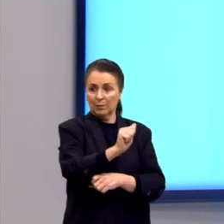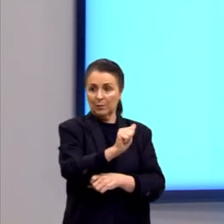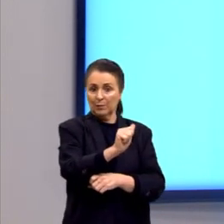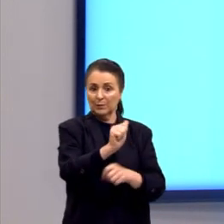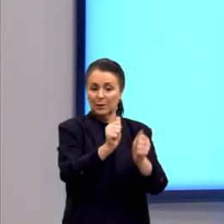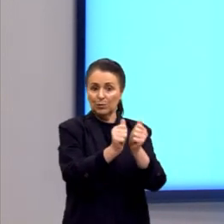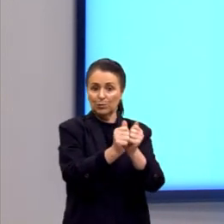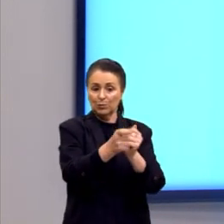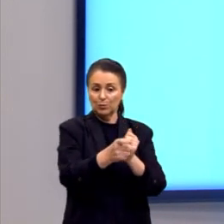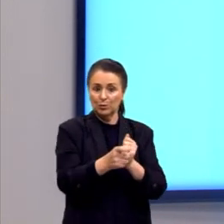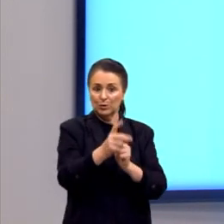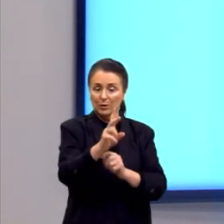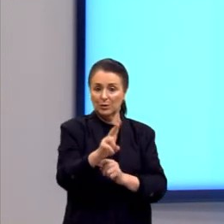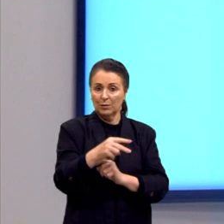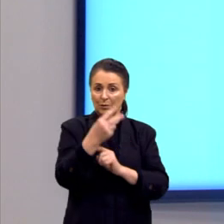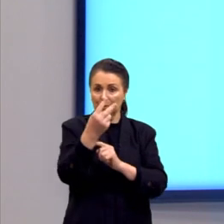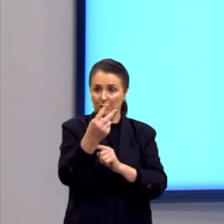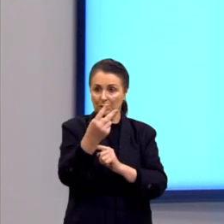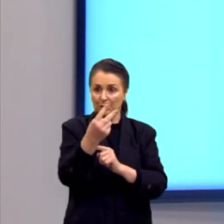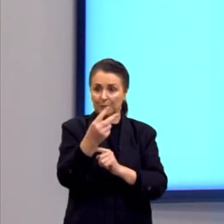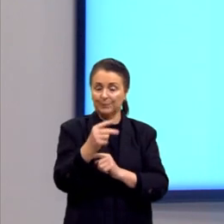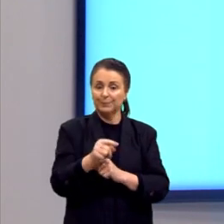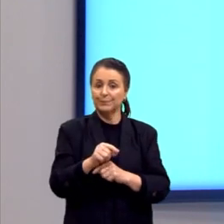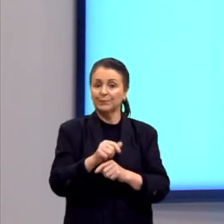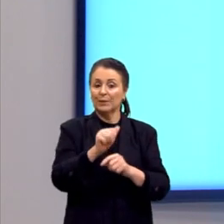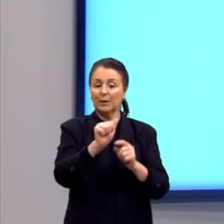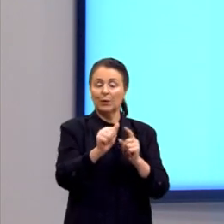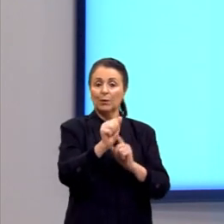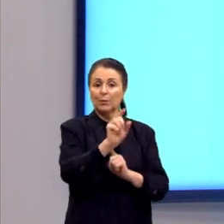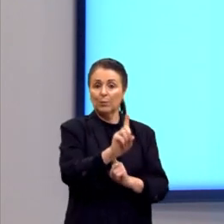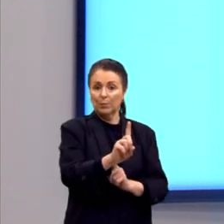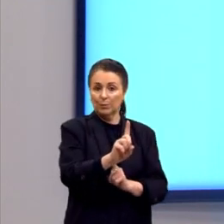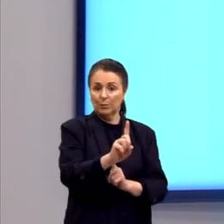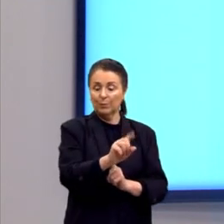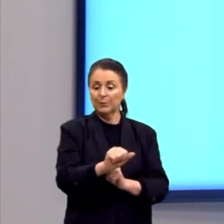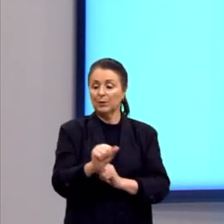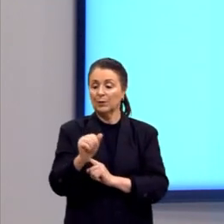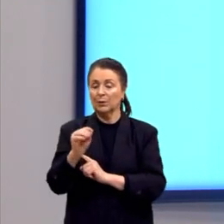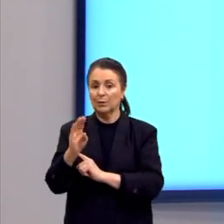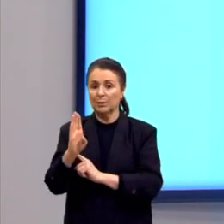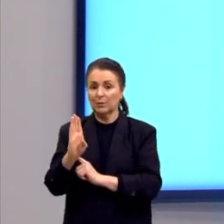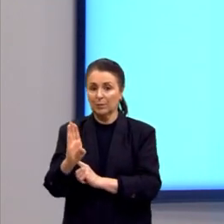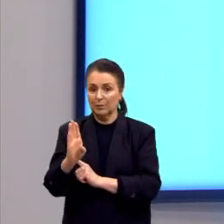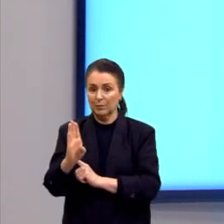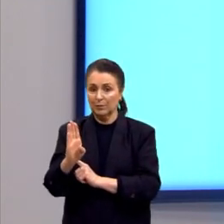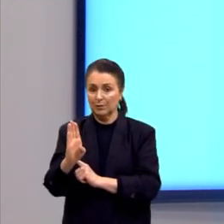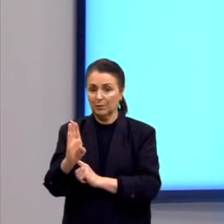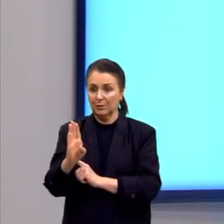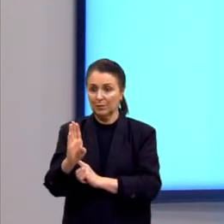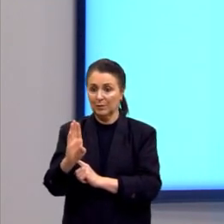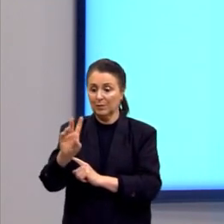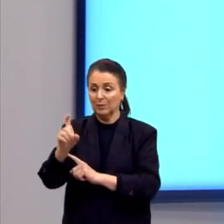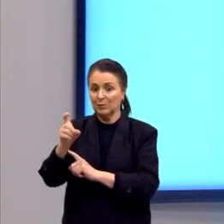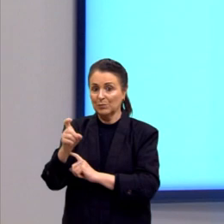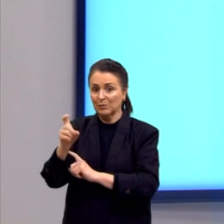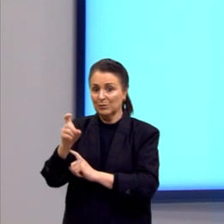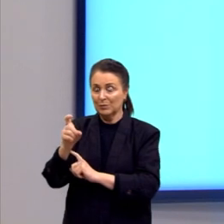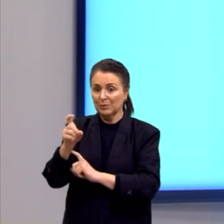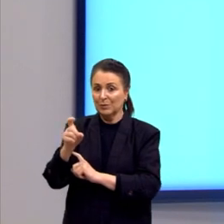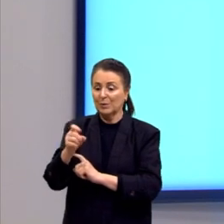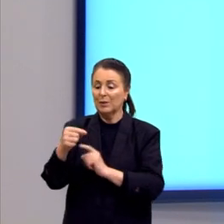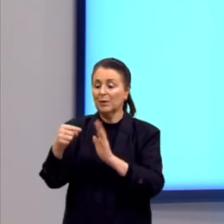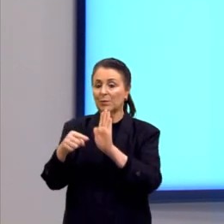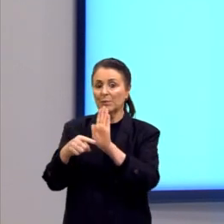termo que acompanha o x ao quadrado aqui nesse caso seria um e o b o termo que acompanha né variável x